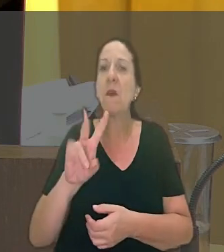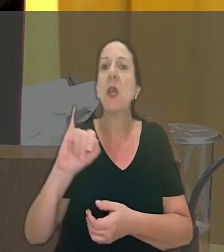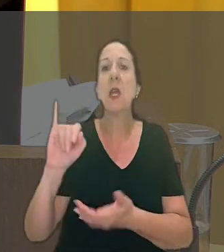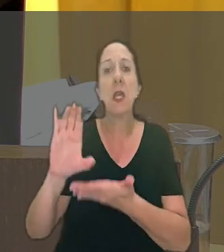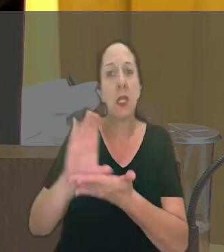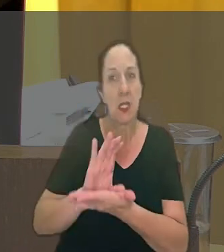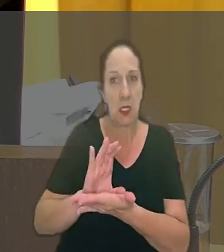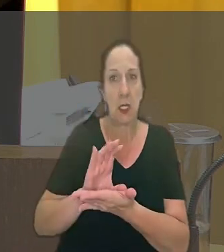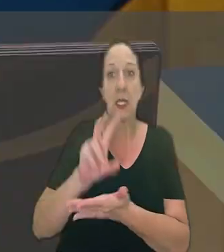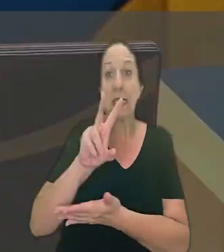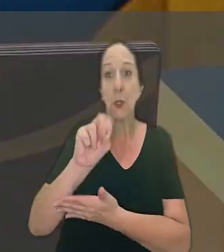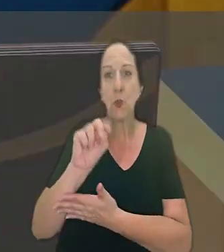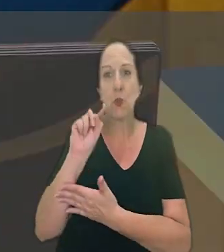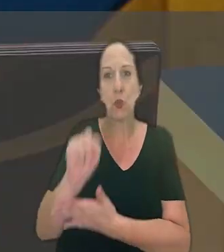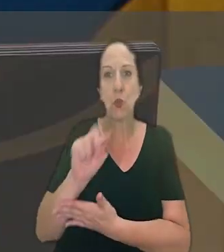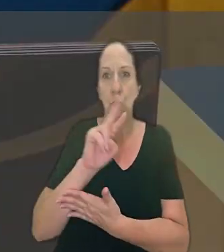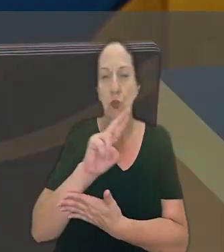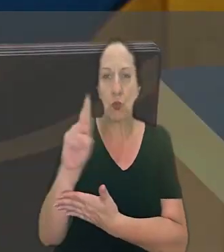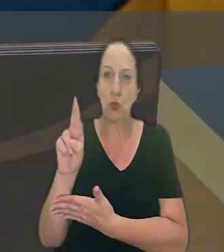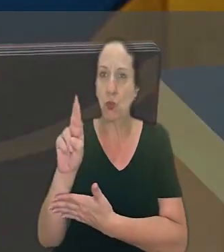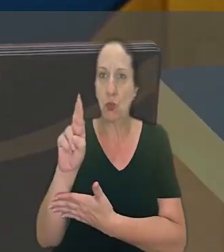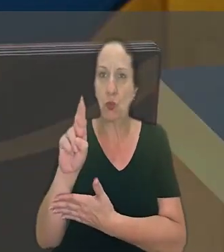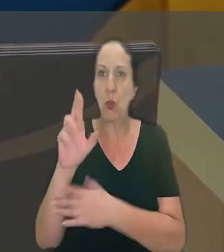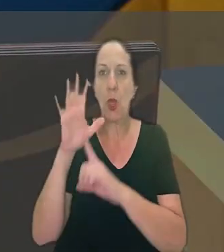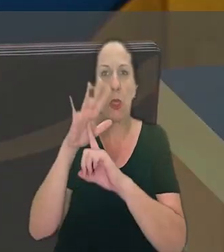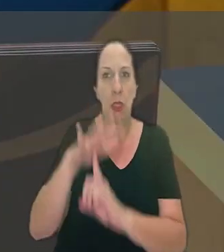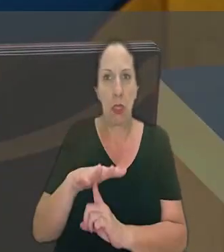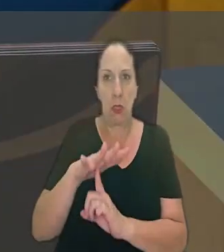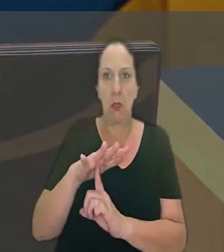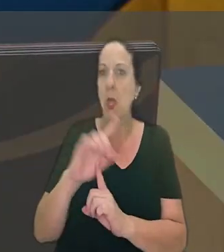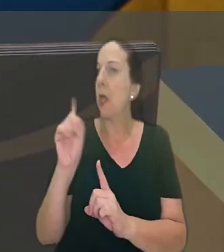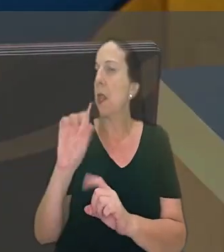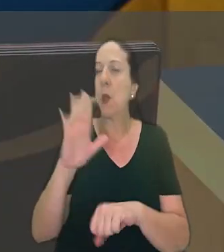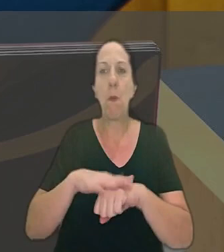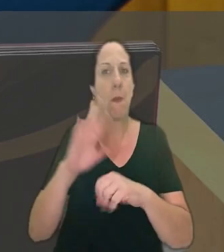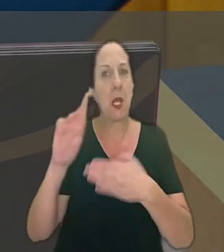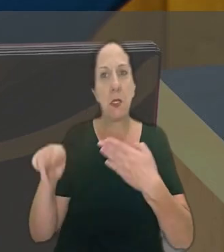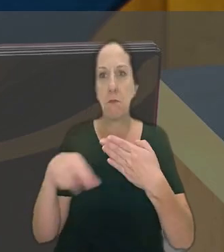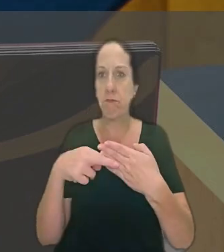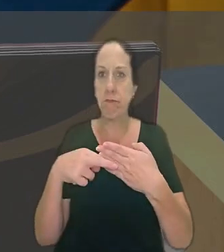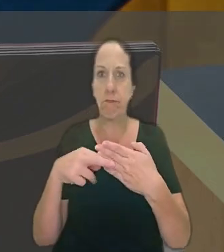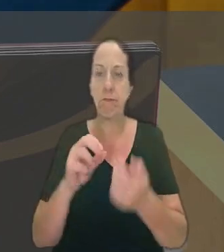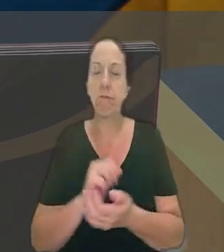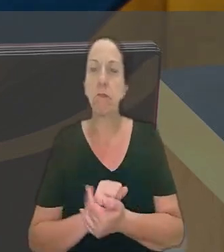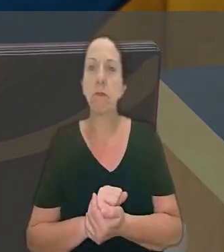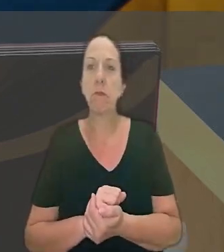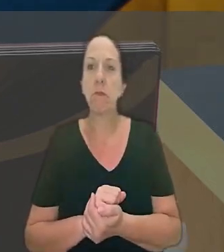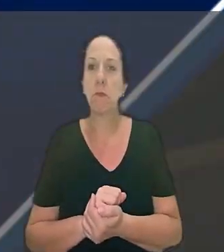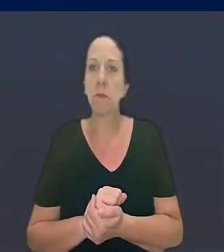ter de indenizar o vendedor em R$50 mil por dano moral. Não cabe mais recurso.